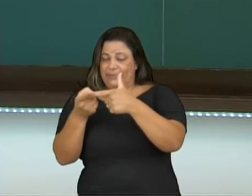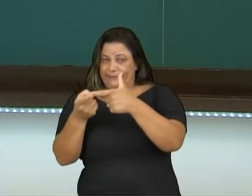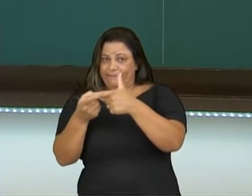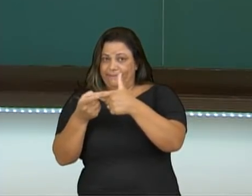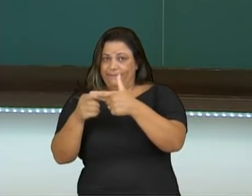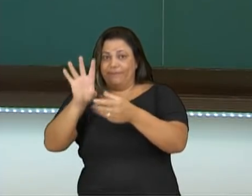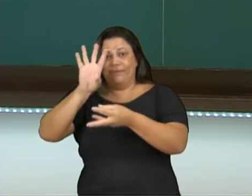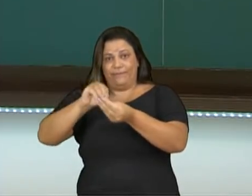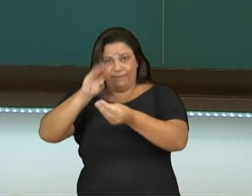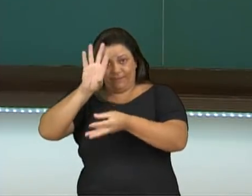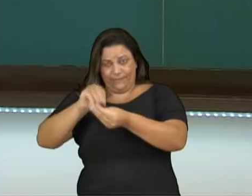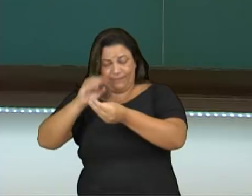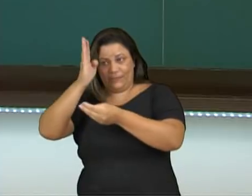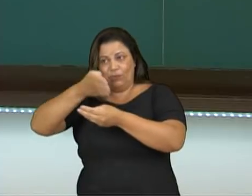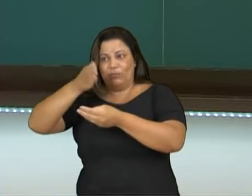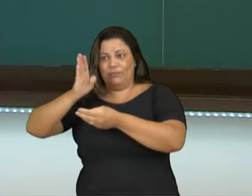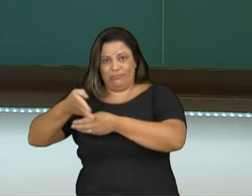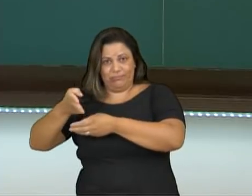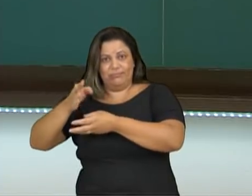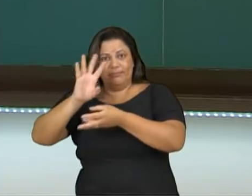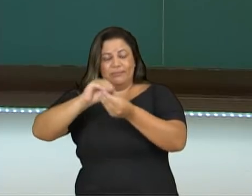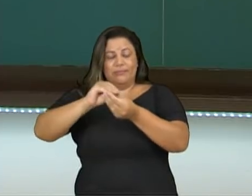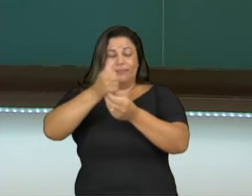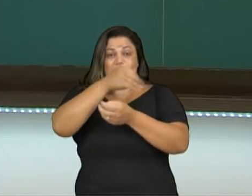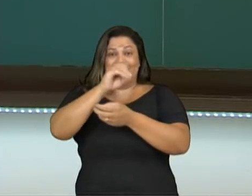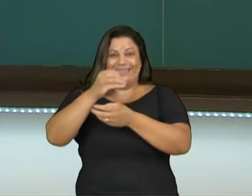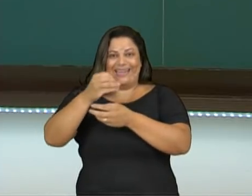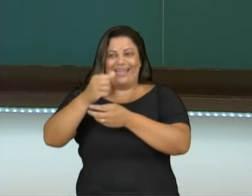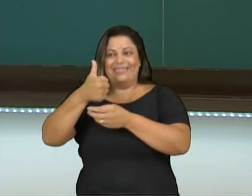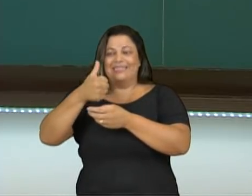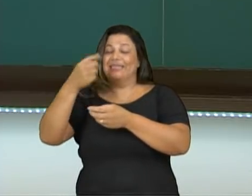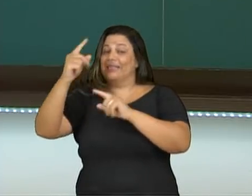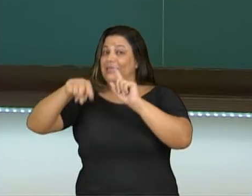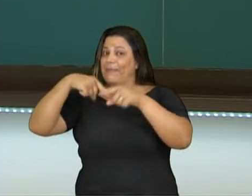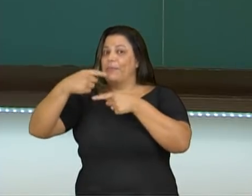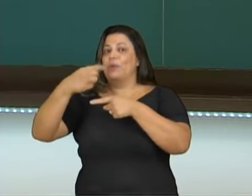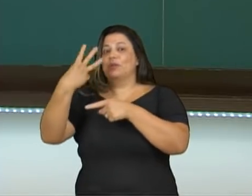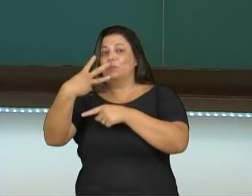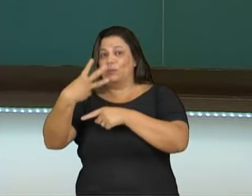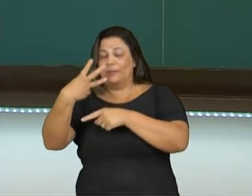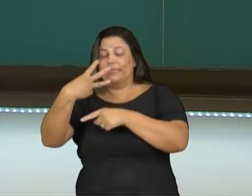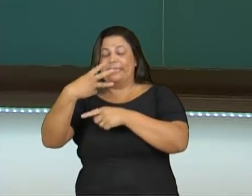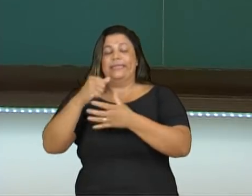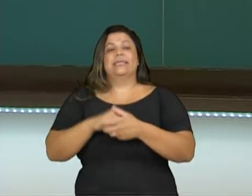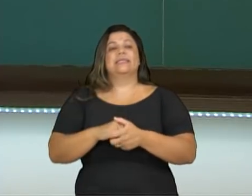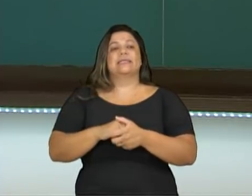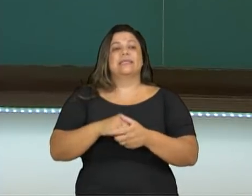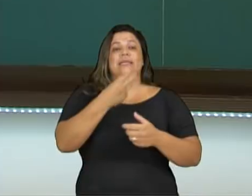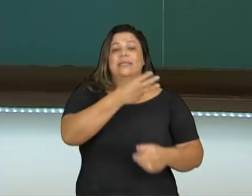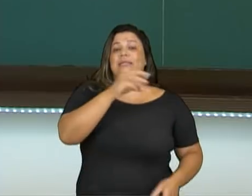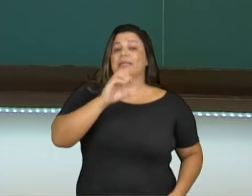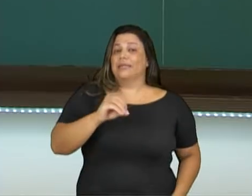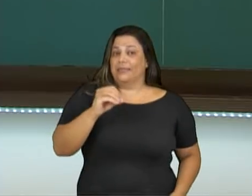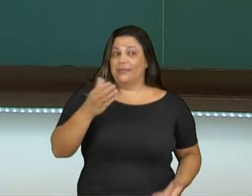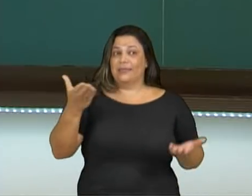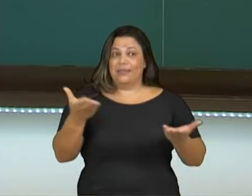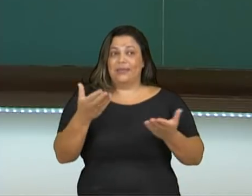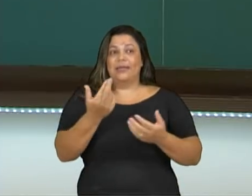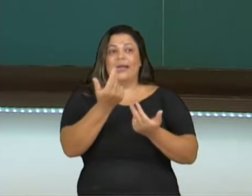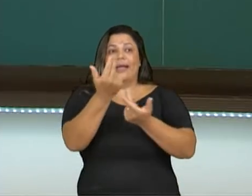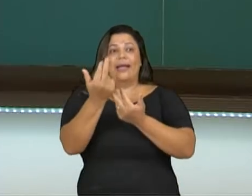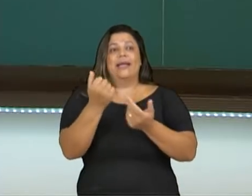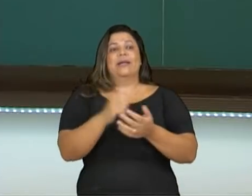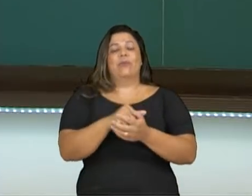a simplificação, dividi os dois por 10, depois dividi os dois por 3, então 30 graus é igual a π sobre 6